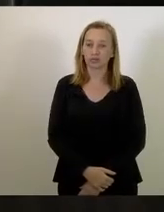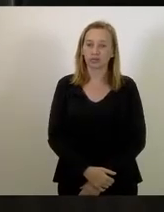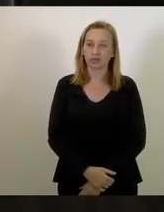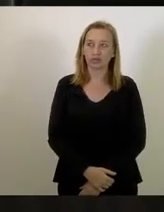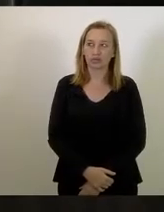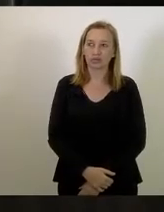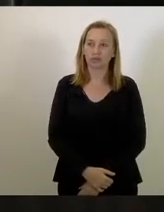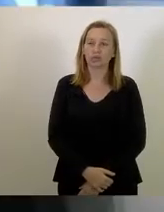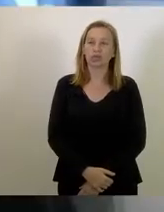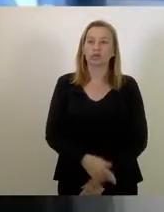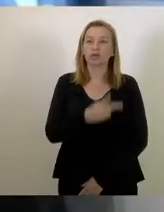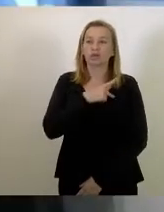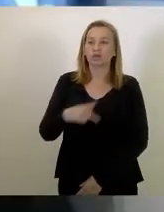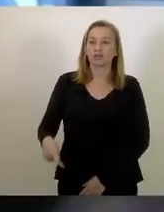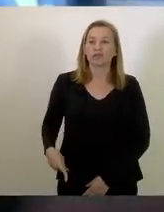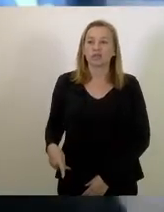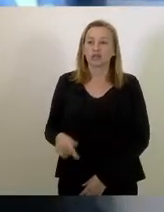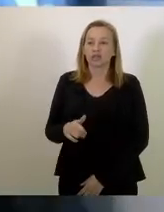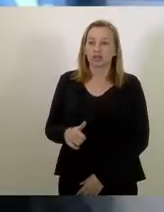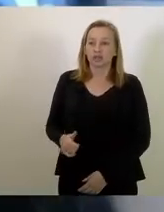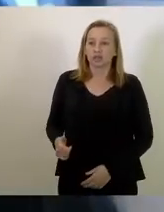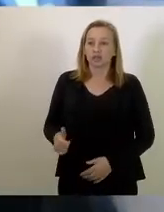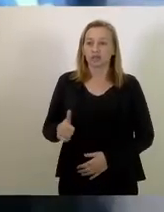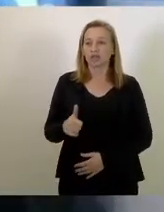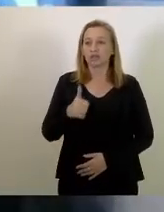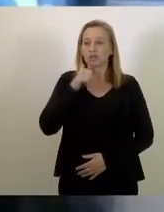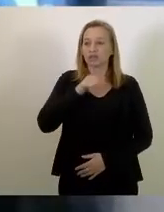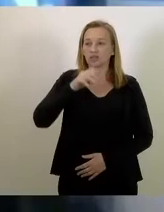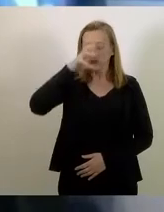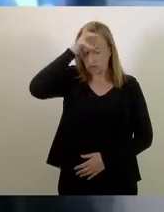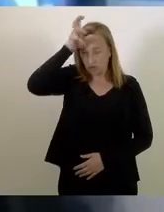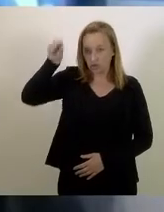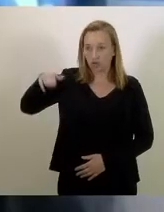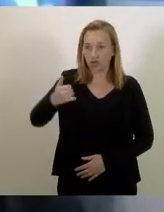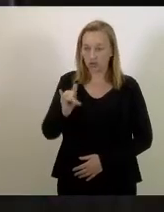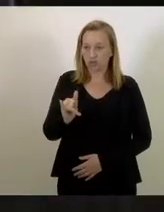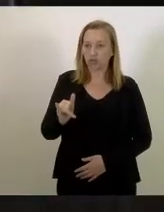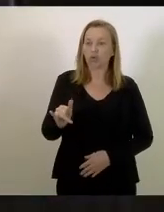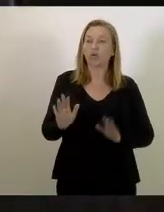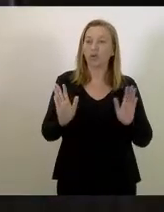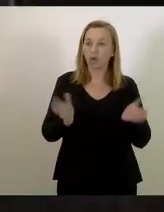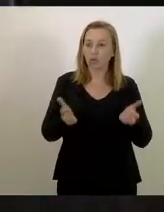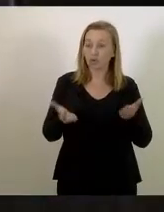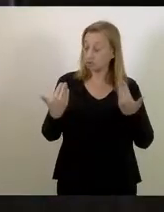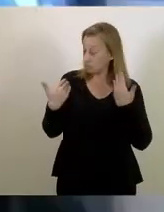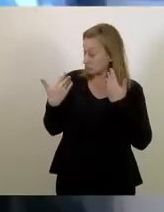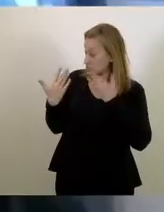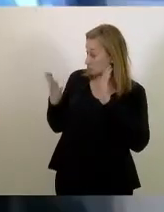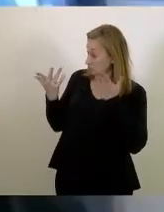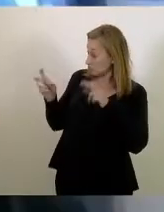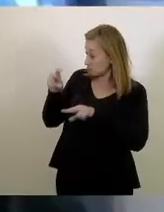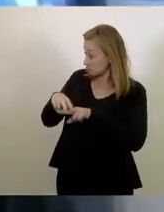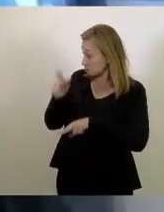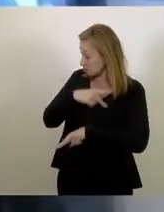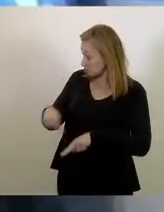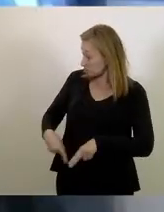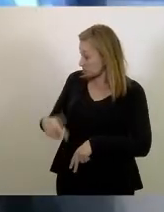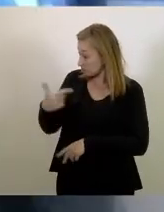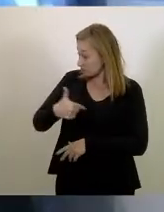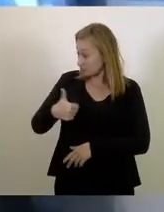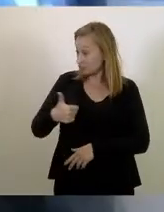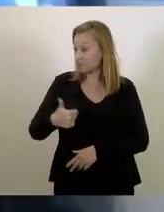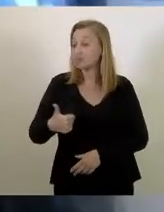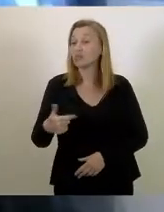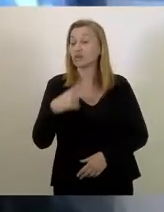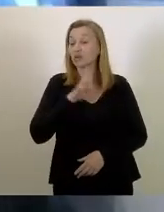presidenta Tia Ju viu que hoje eu estou lhe prestigiando nessa presidência já é a segunda vez que eu uso da